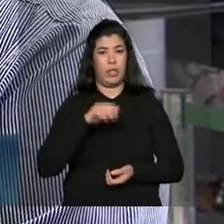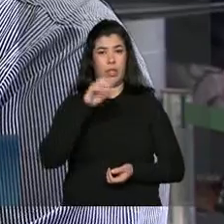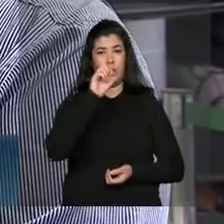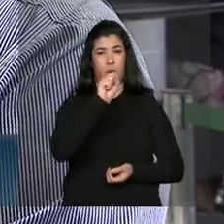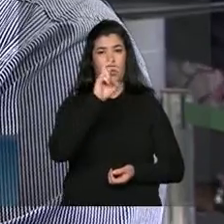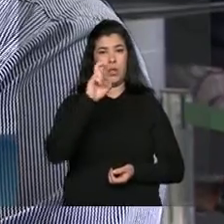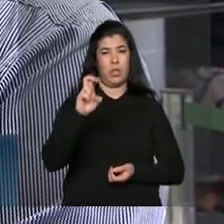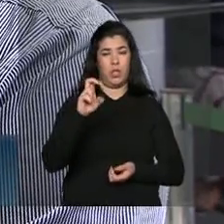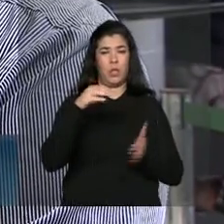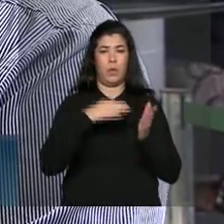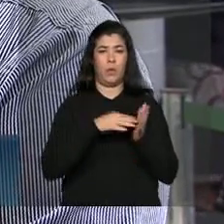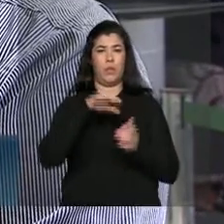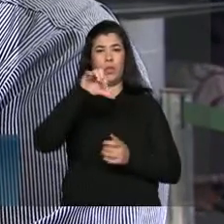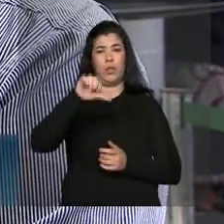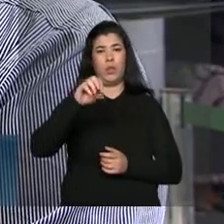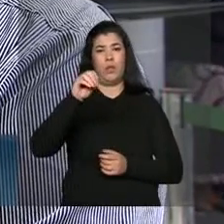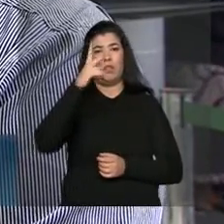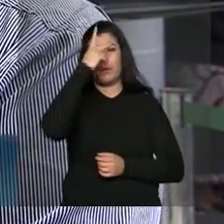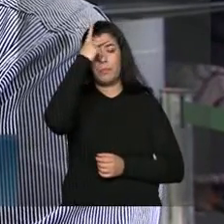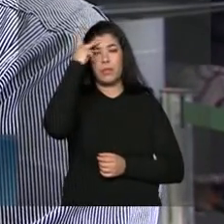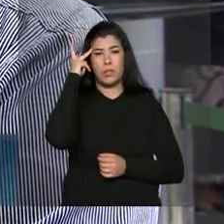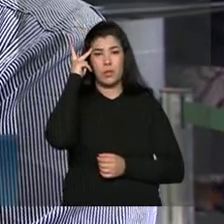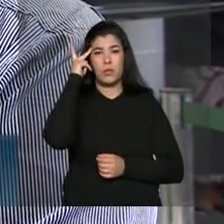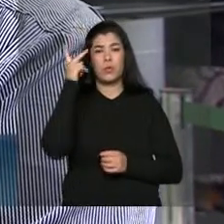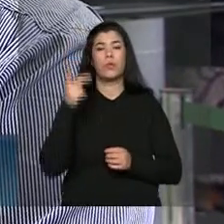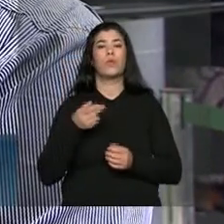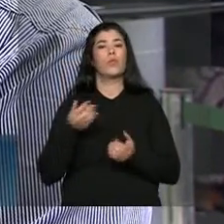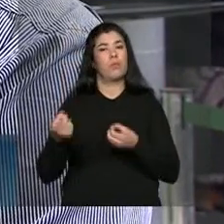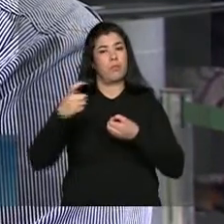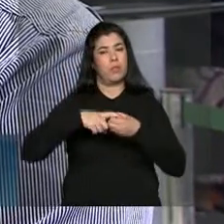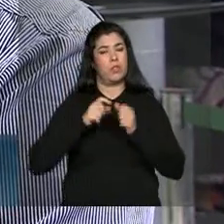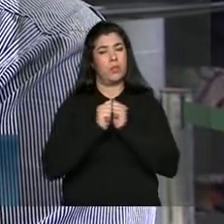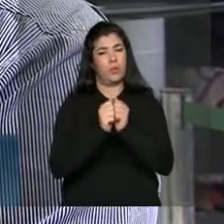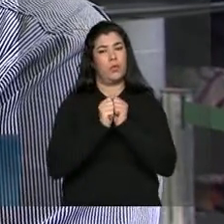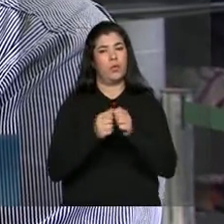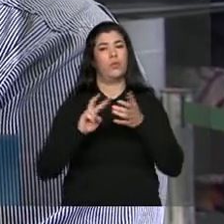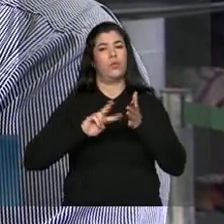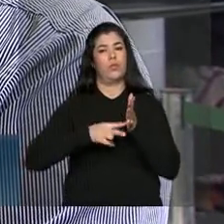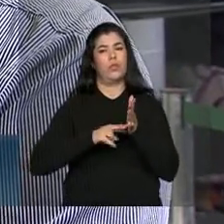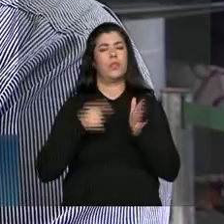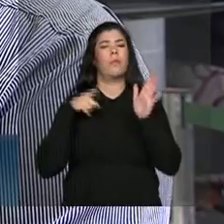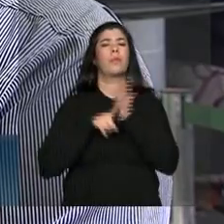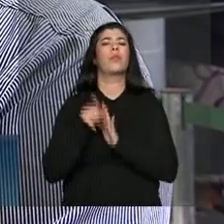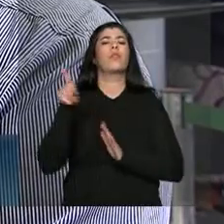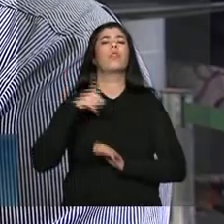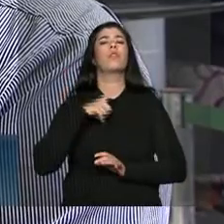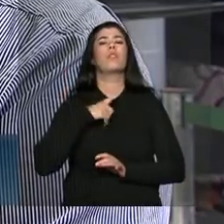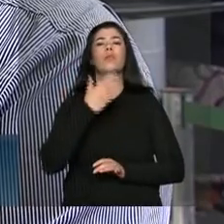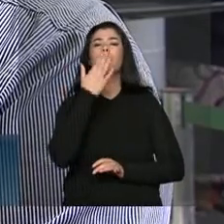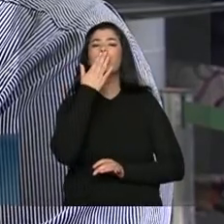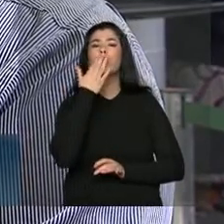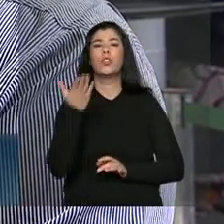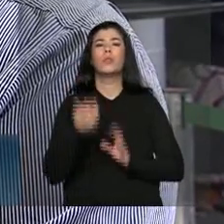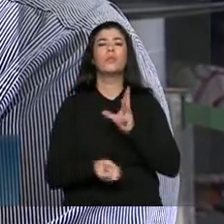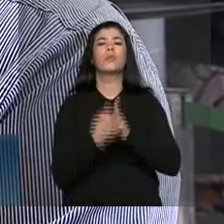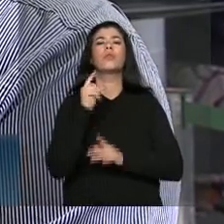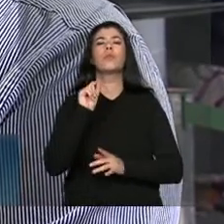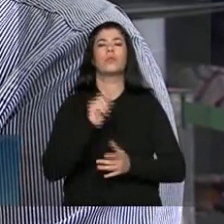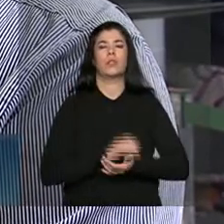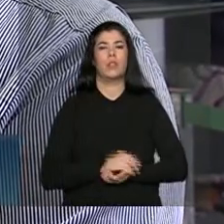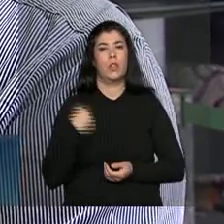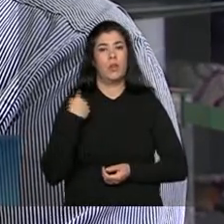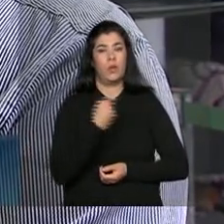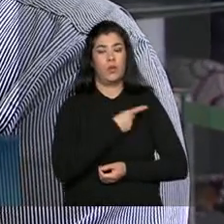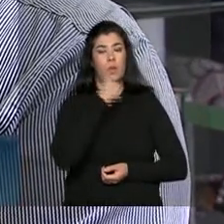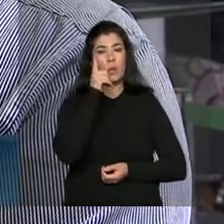85 a 90 produtores fiéis conosco. E o que vocês mais produzem lá? O que é o ponto forte lá na região? O